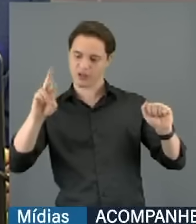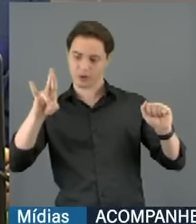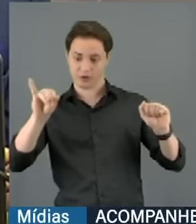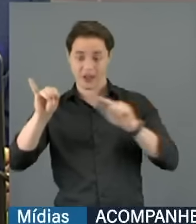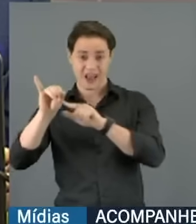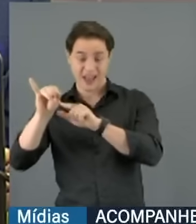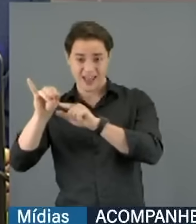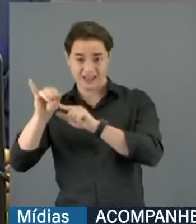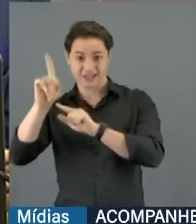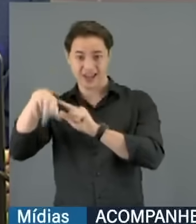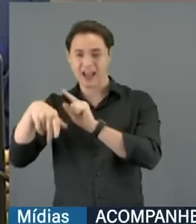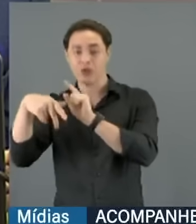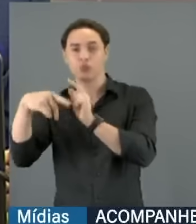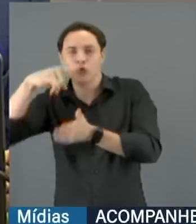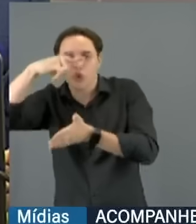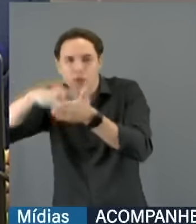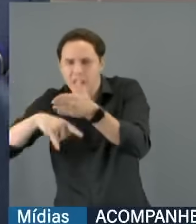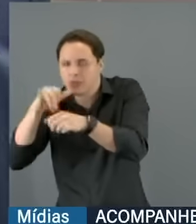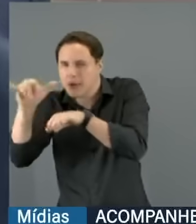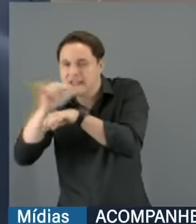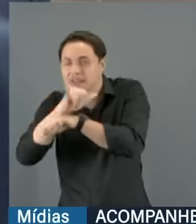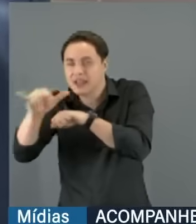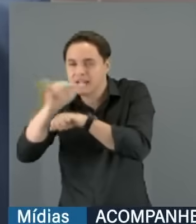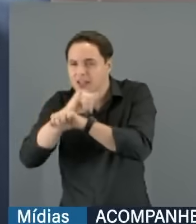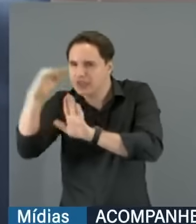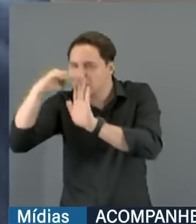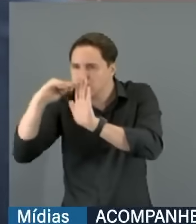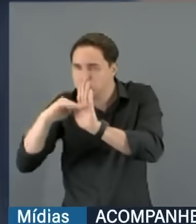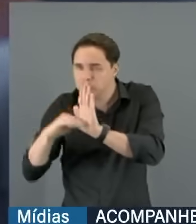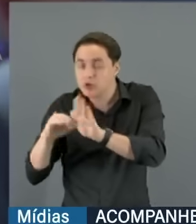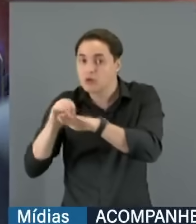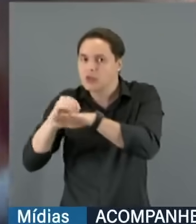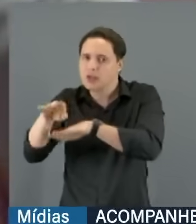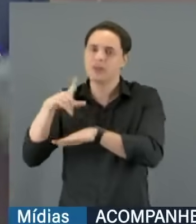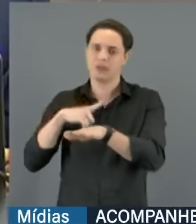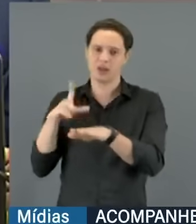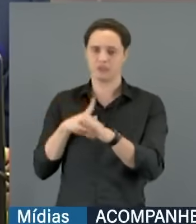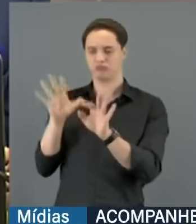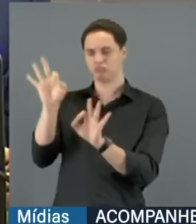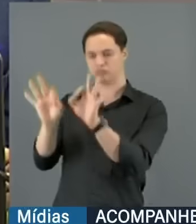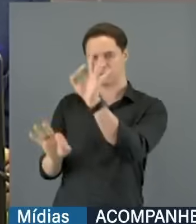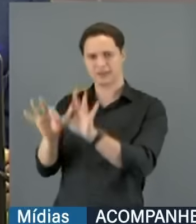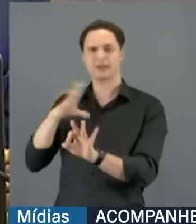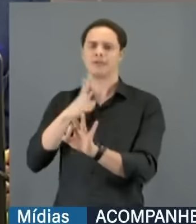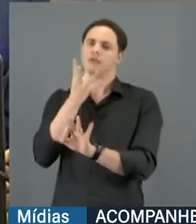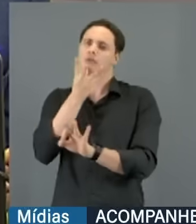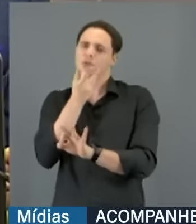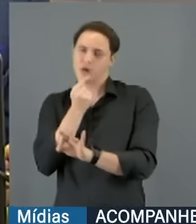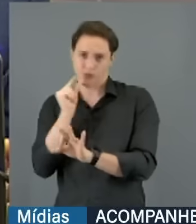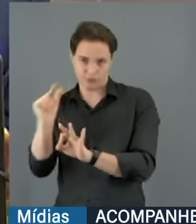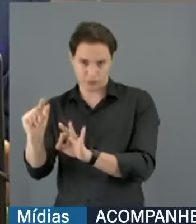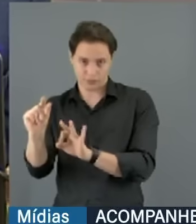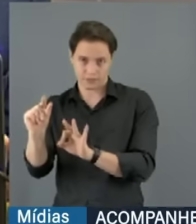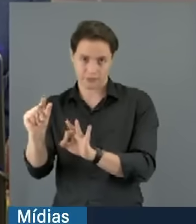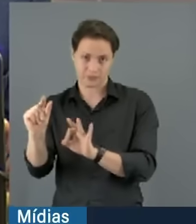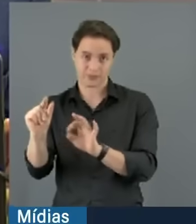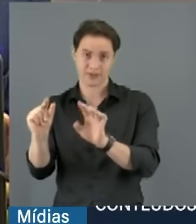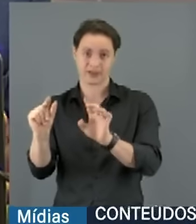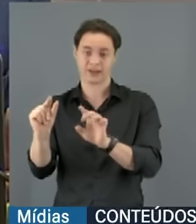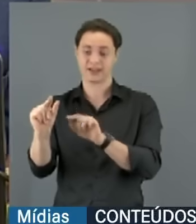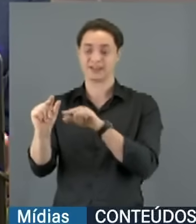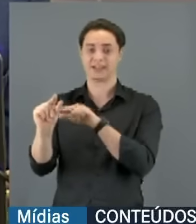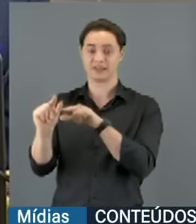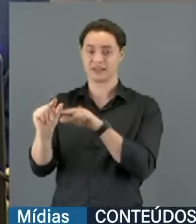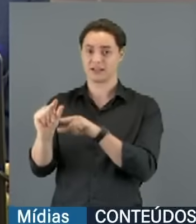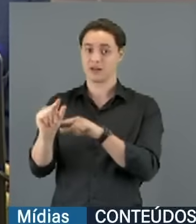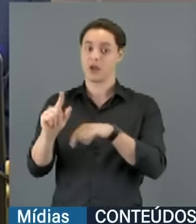estratégico. Né? Então, ele é um documento que ele passa por um processamento, ele demora um tempo para ser produzido. Nós, efetivamente,